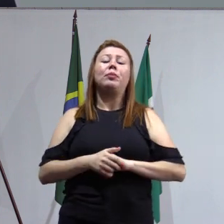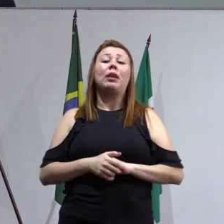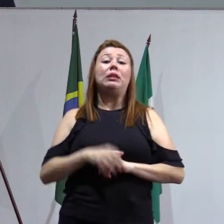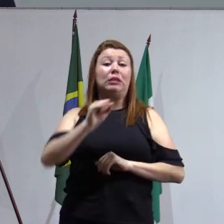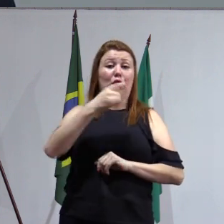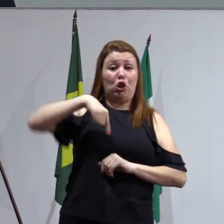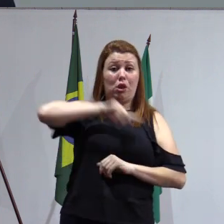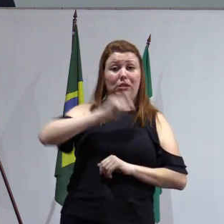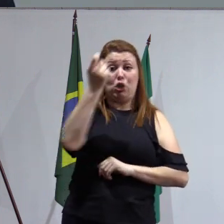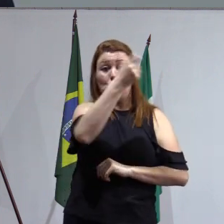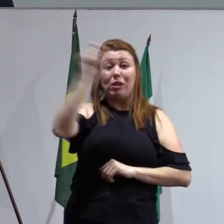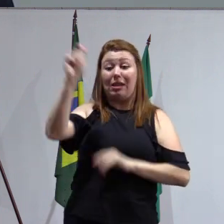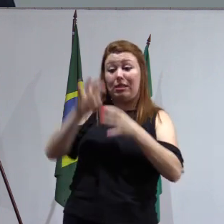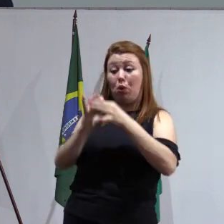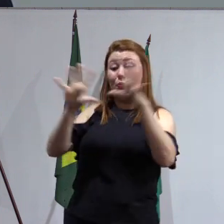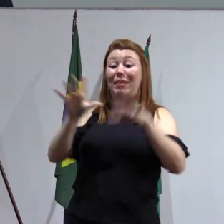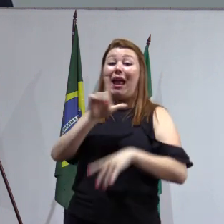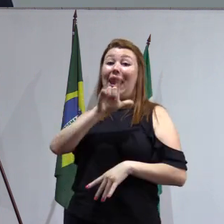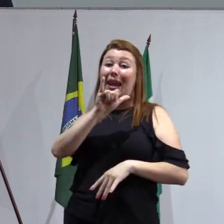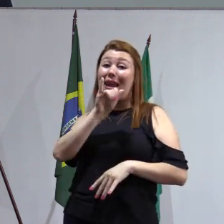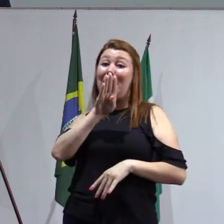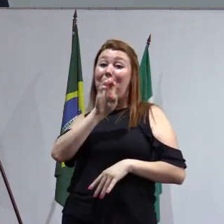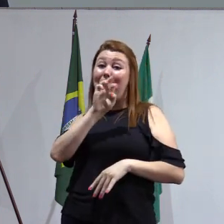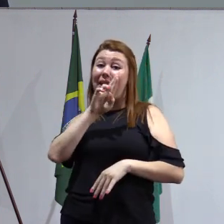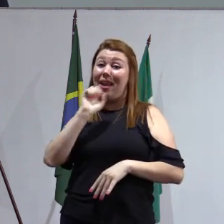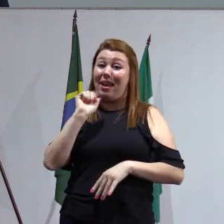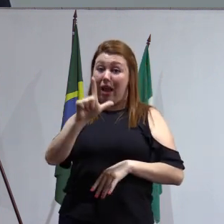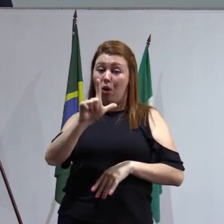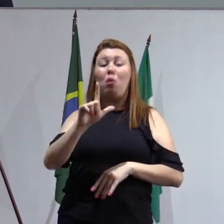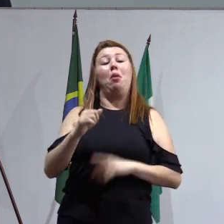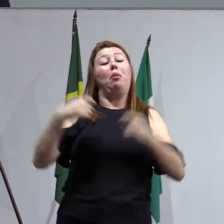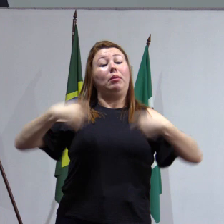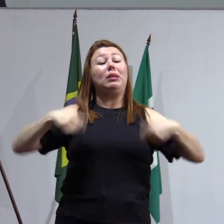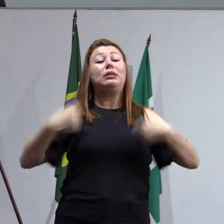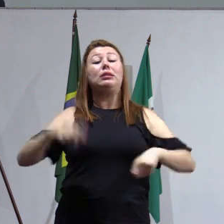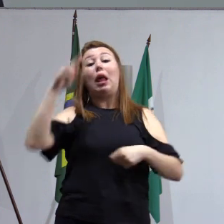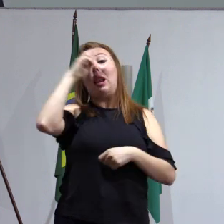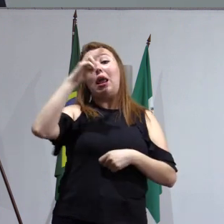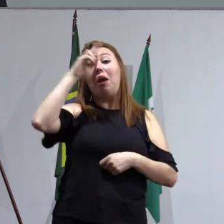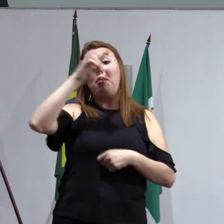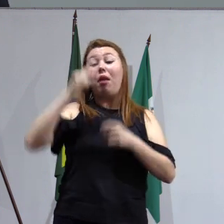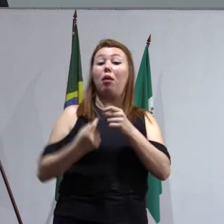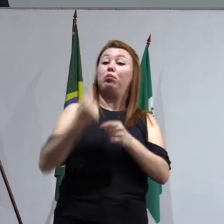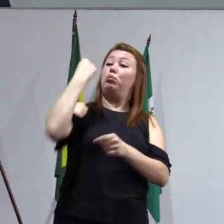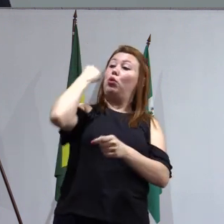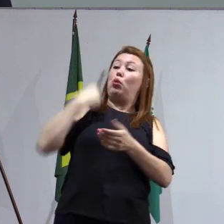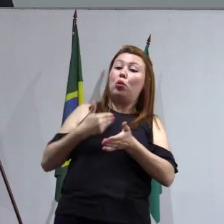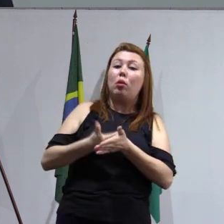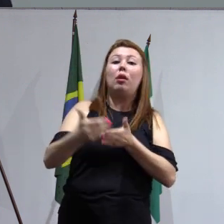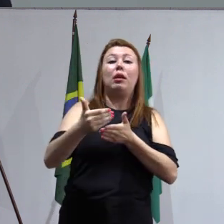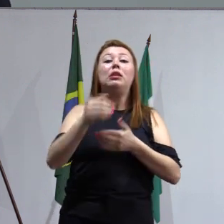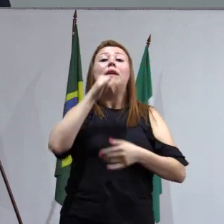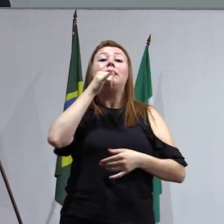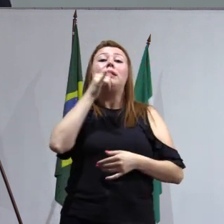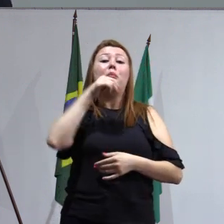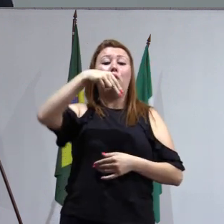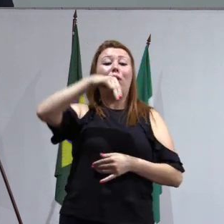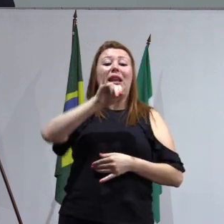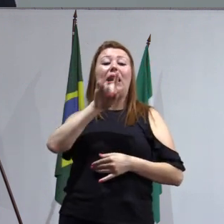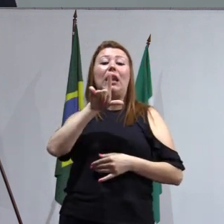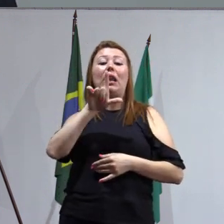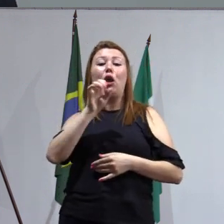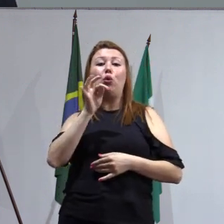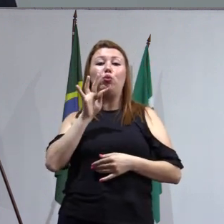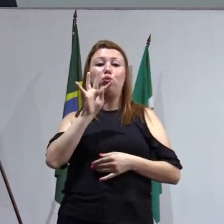liberal, a gente sempre tem que lembrar de onde nós viemos e dos liberais antigos, como Milton Friedman, que dizia que uma